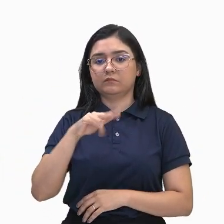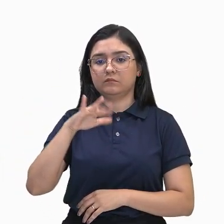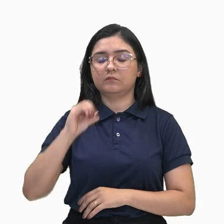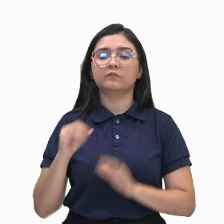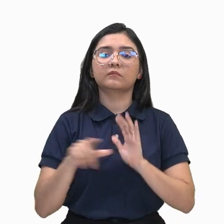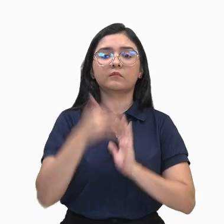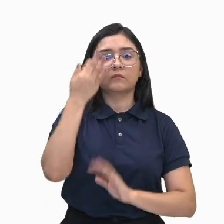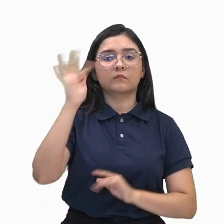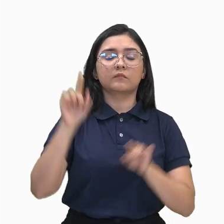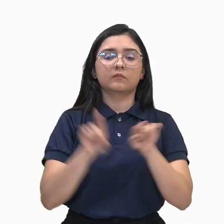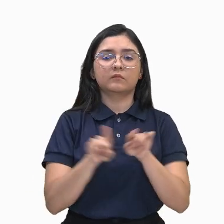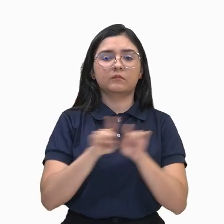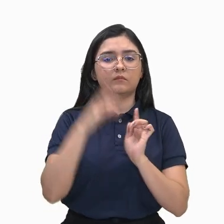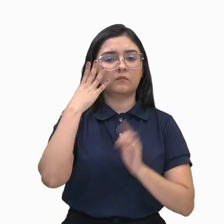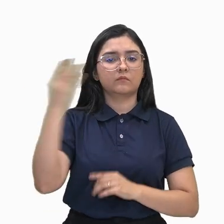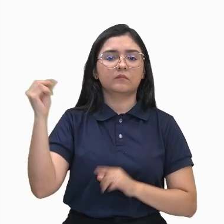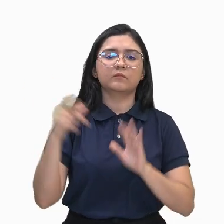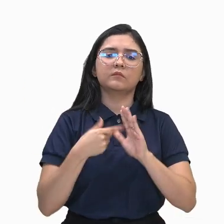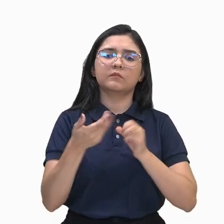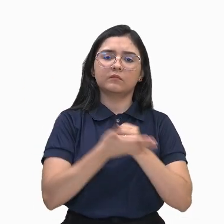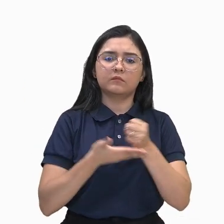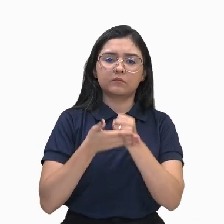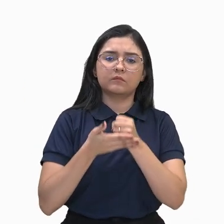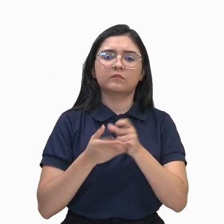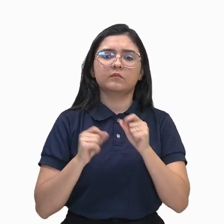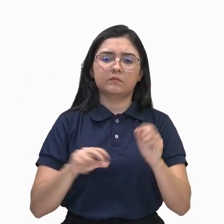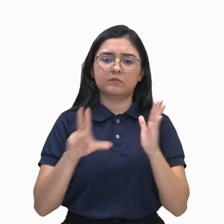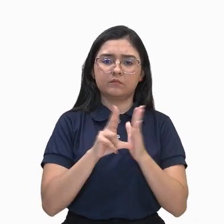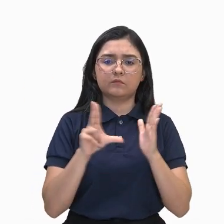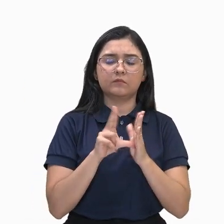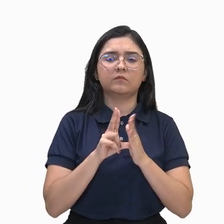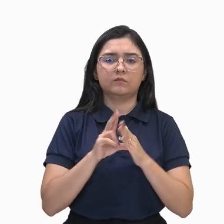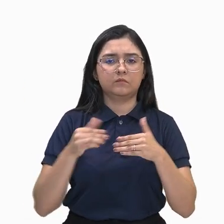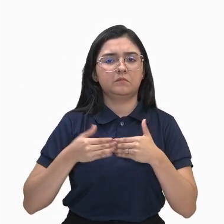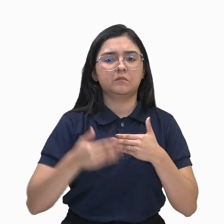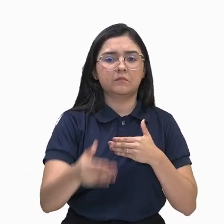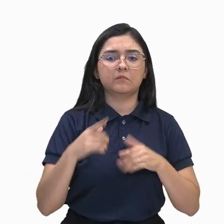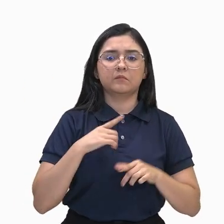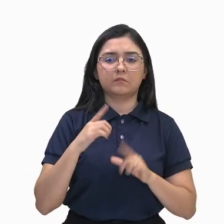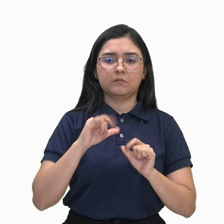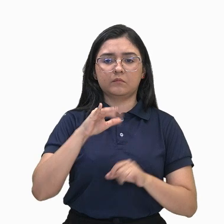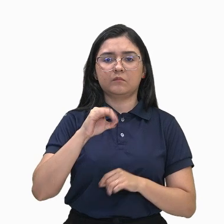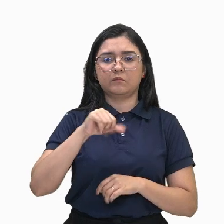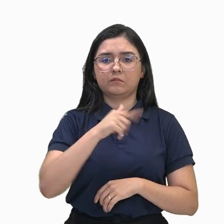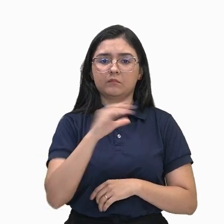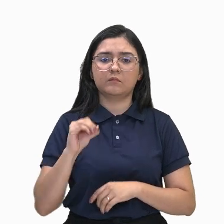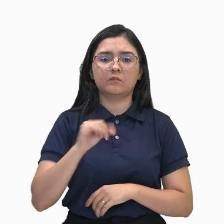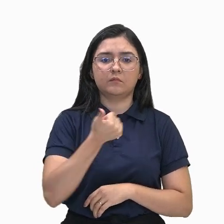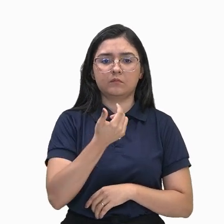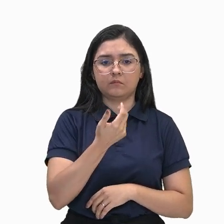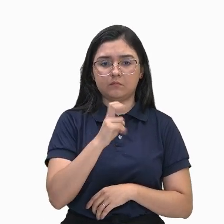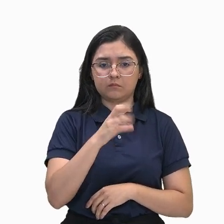Holanda, os princípios de Lutero foram ampliados por João Calvino, 1509 a 1564,